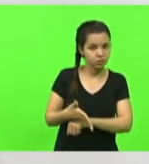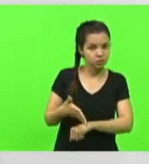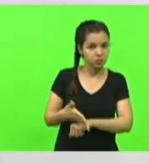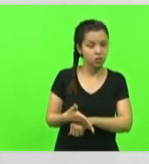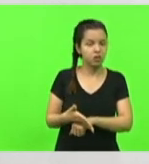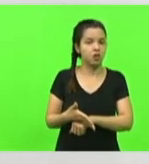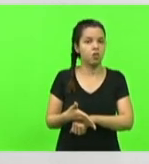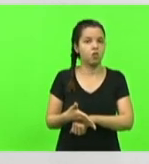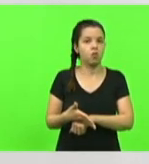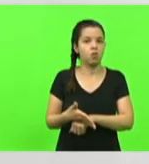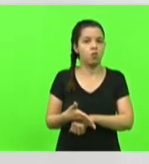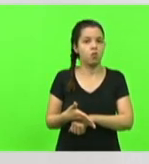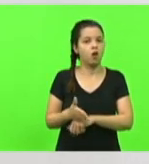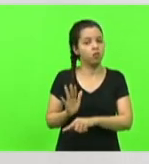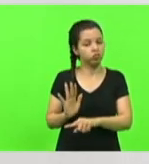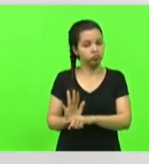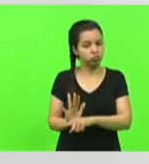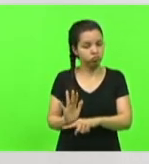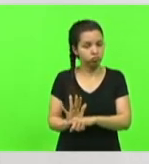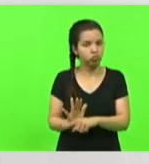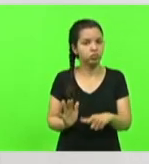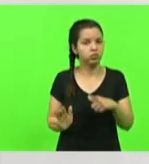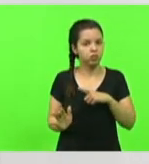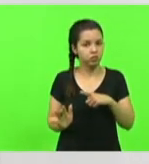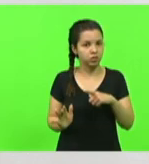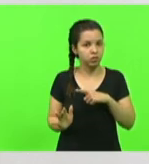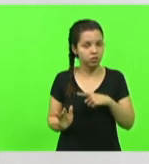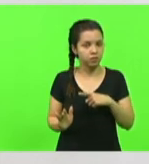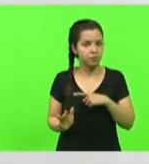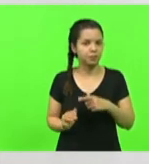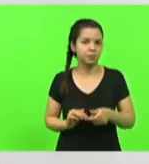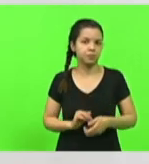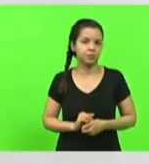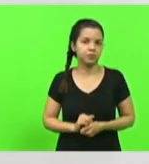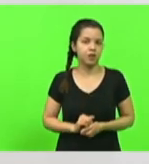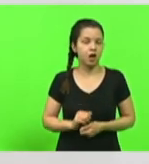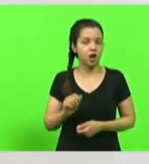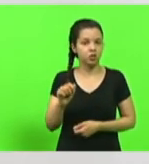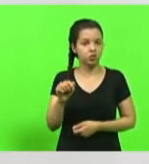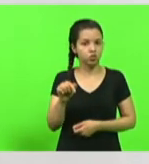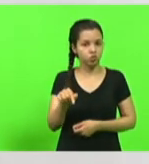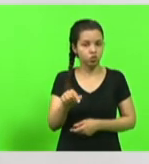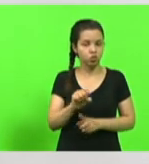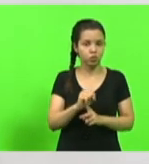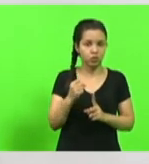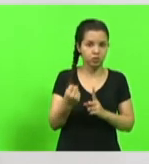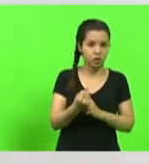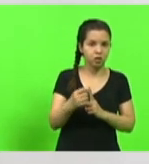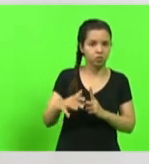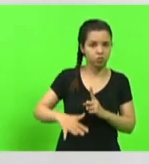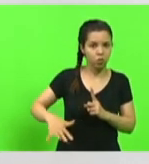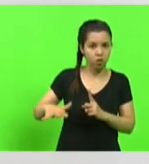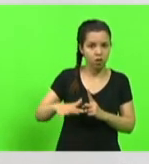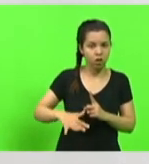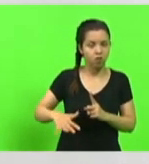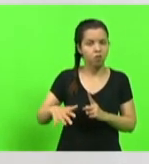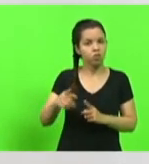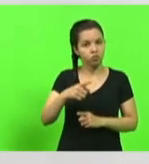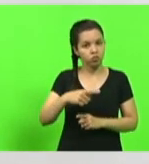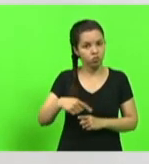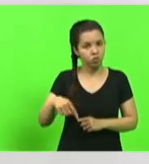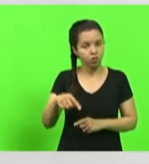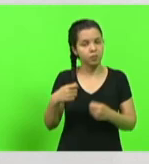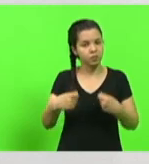contribuições à própria sociedade local, devemos destacar